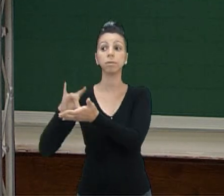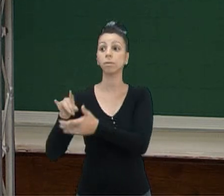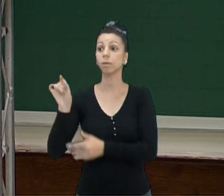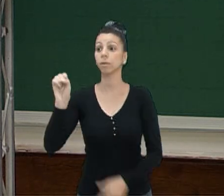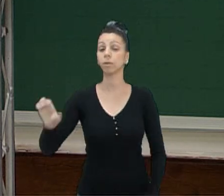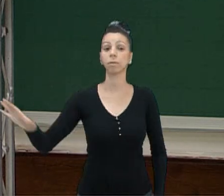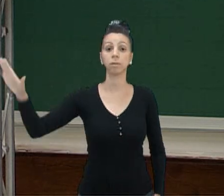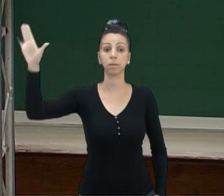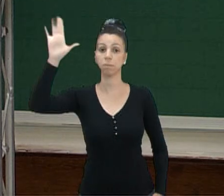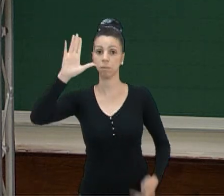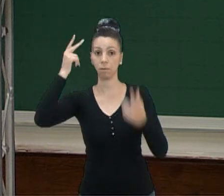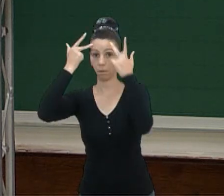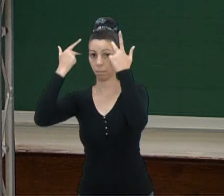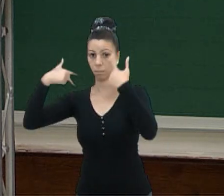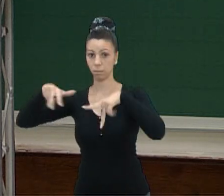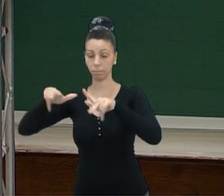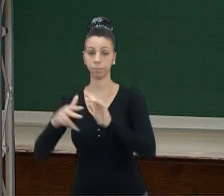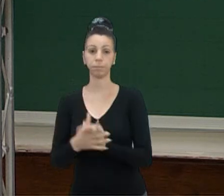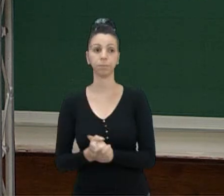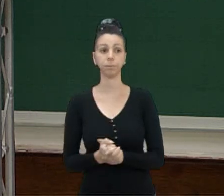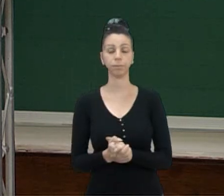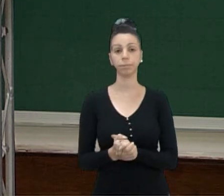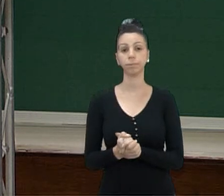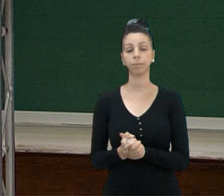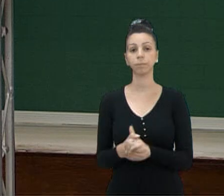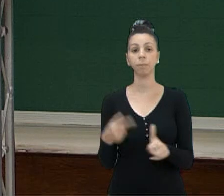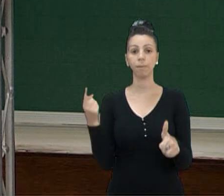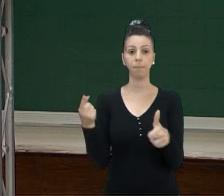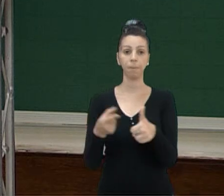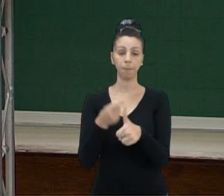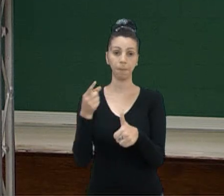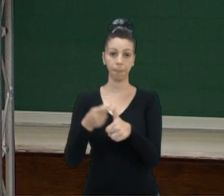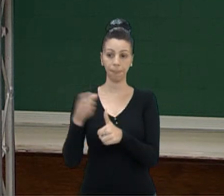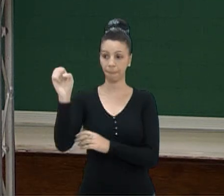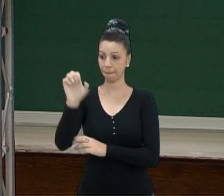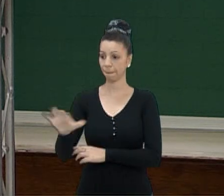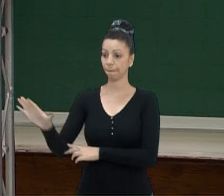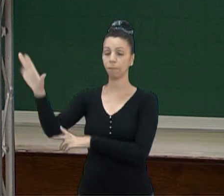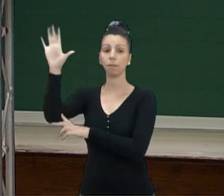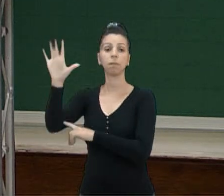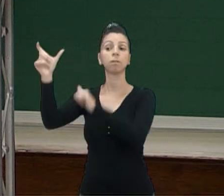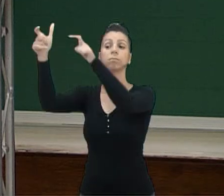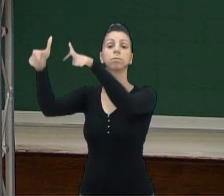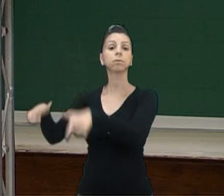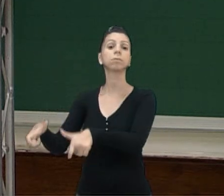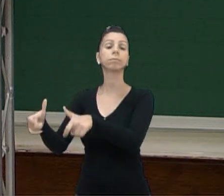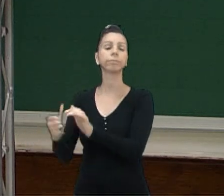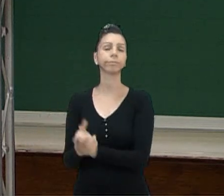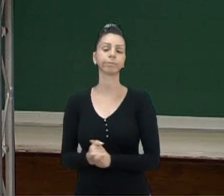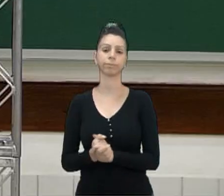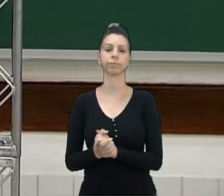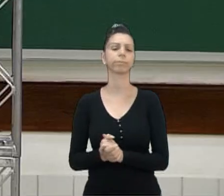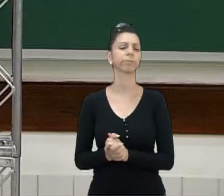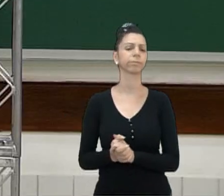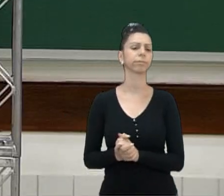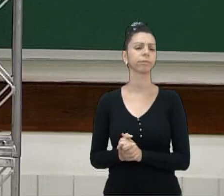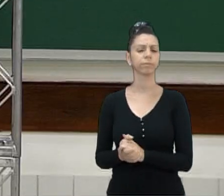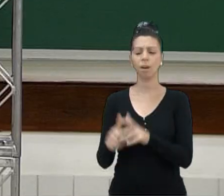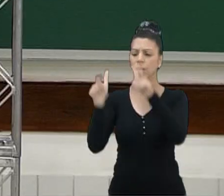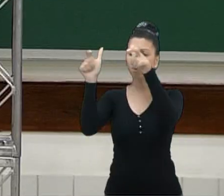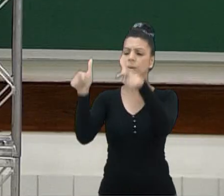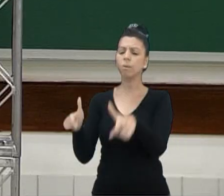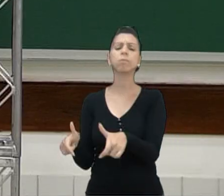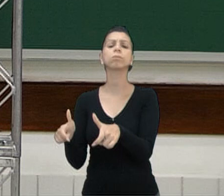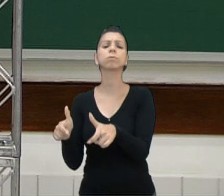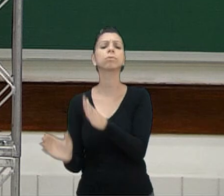termos naturais. Primeira coisa, a localização do continente europeu, certo? Então vamos pensar, onde ele se